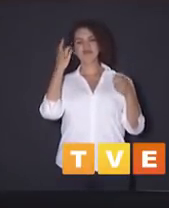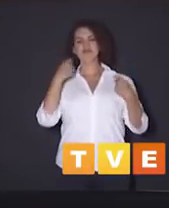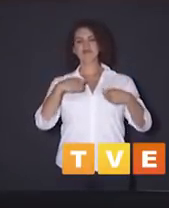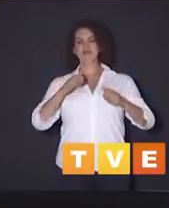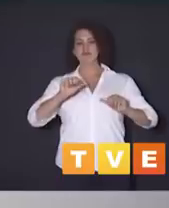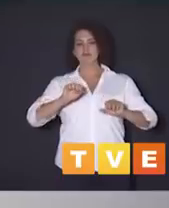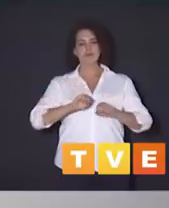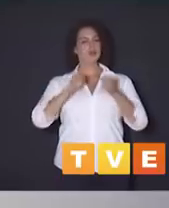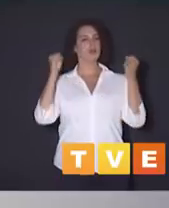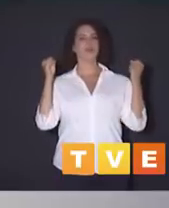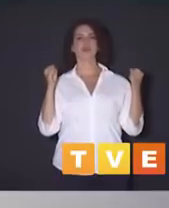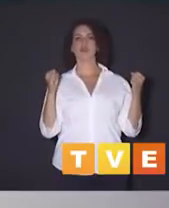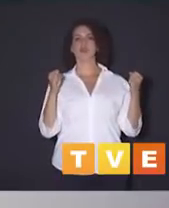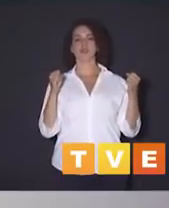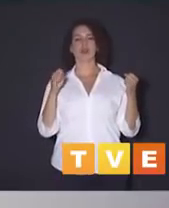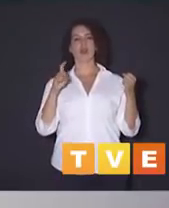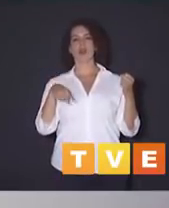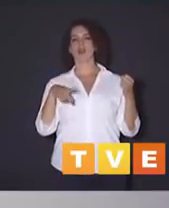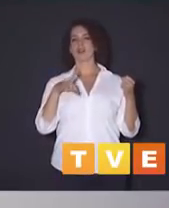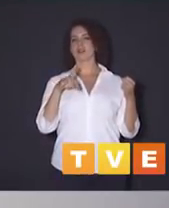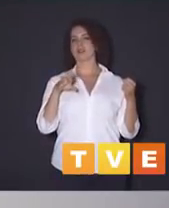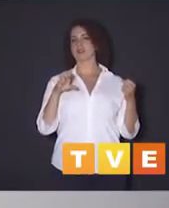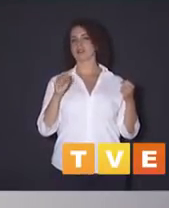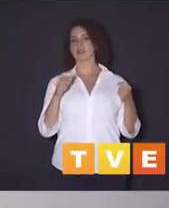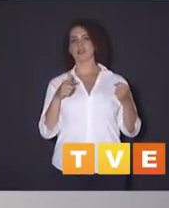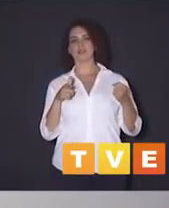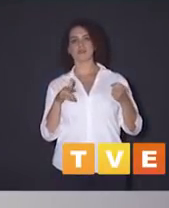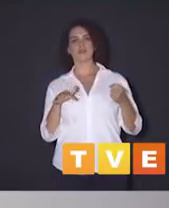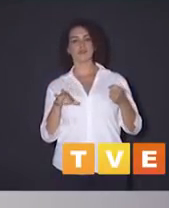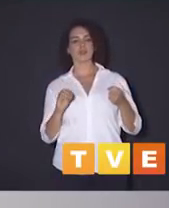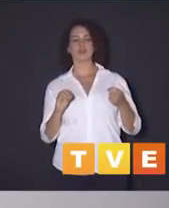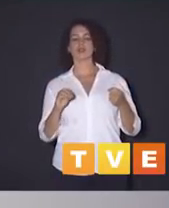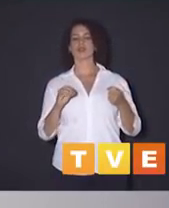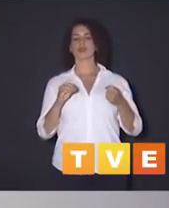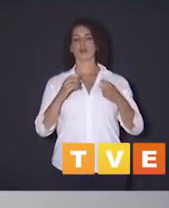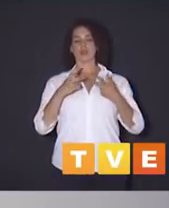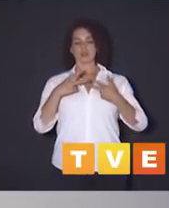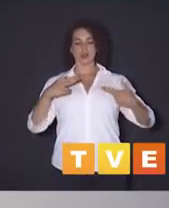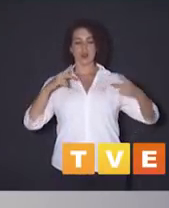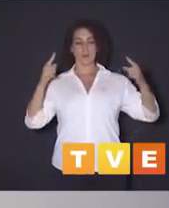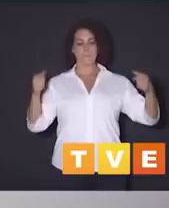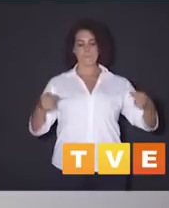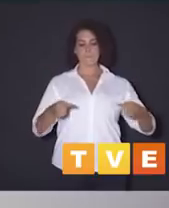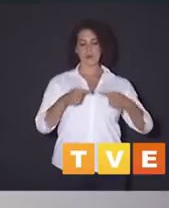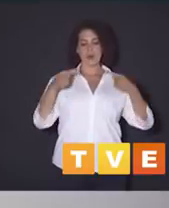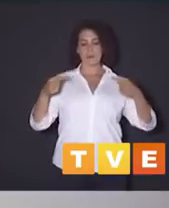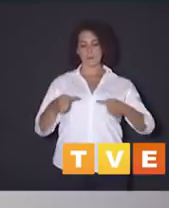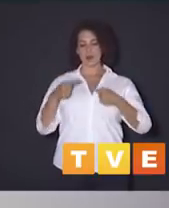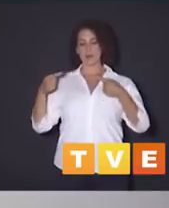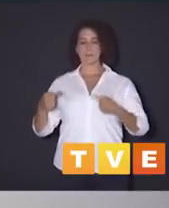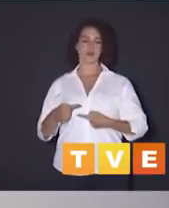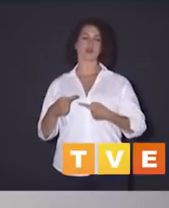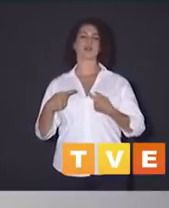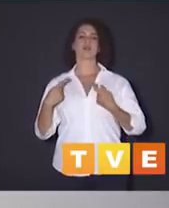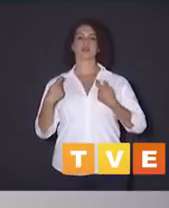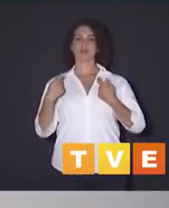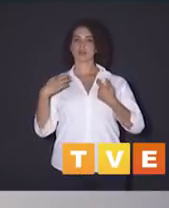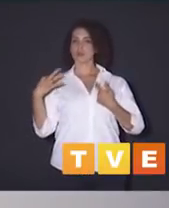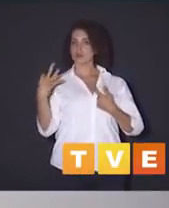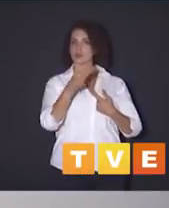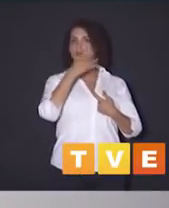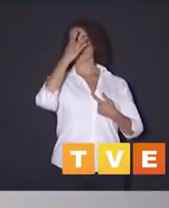com esses desafios com os pontos de convergência que inovar e empreender todos podemos fazer de alguma forma